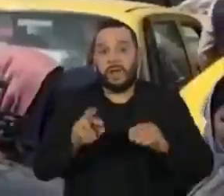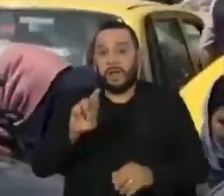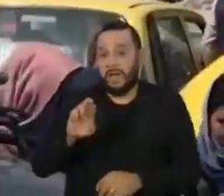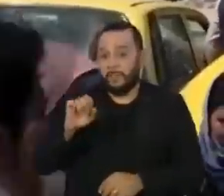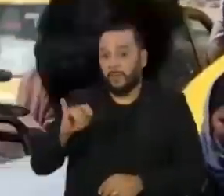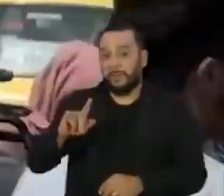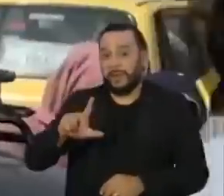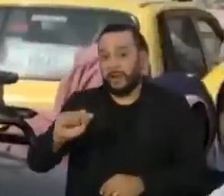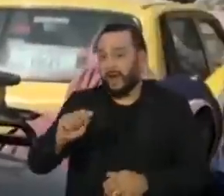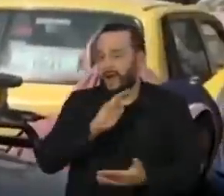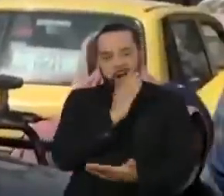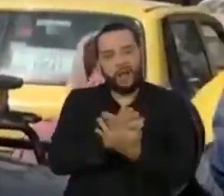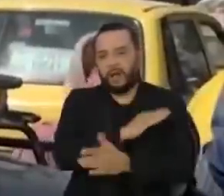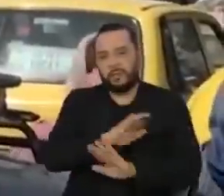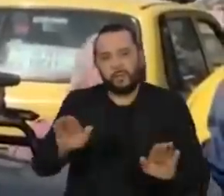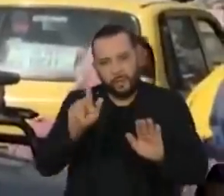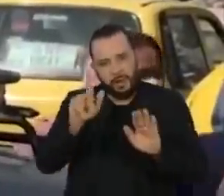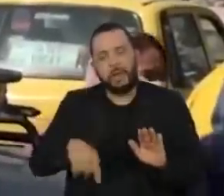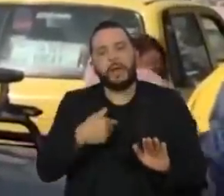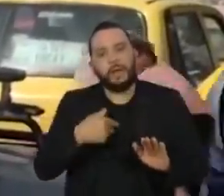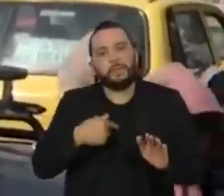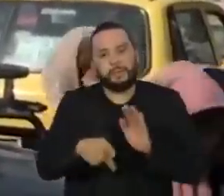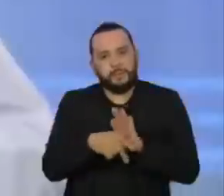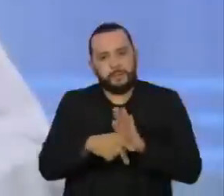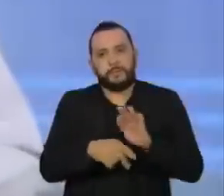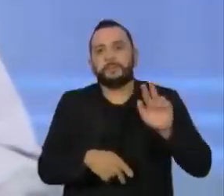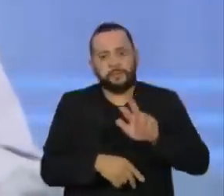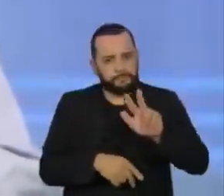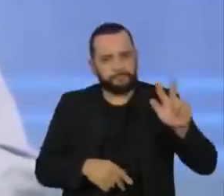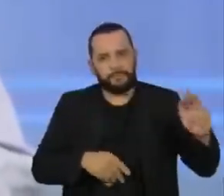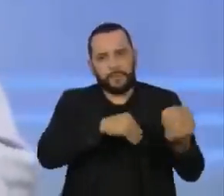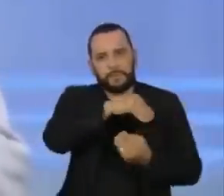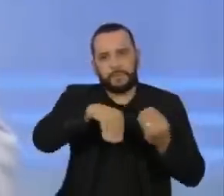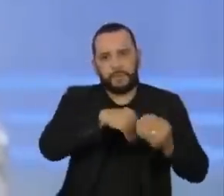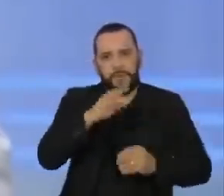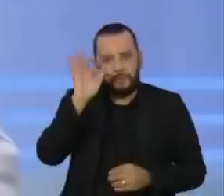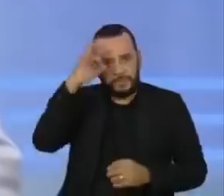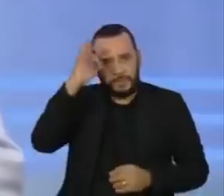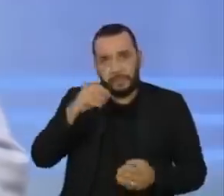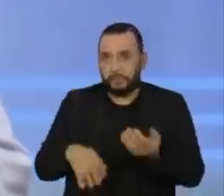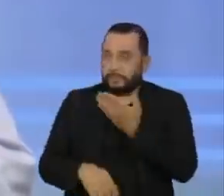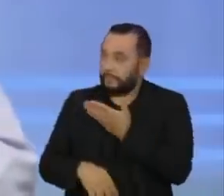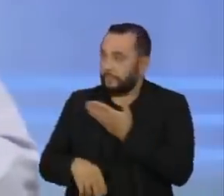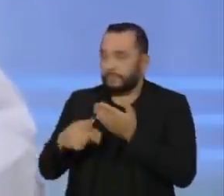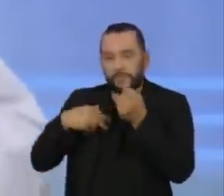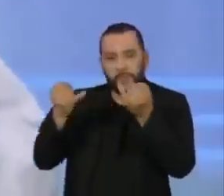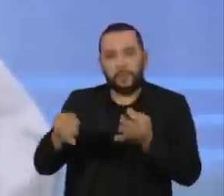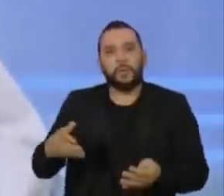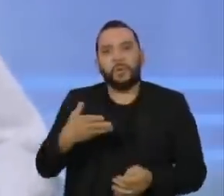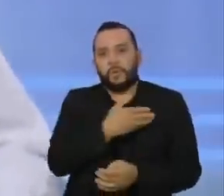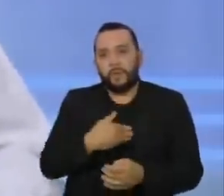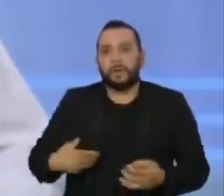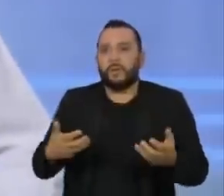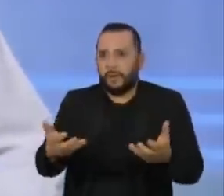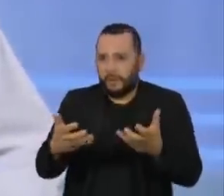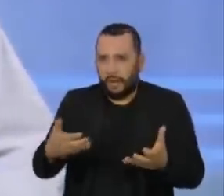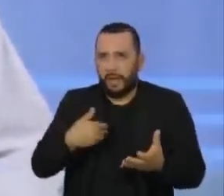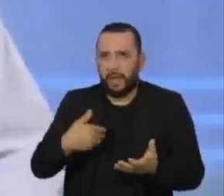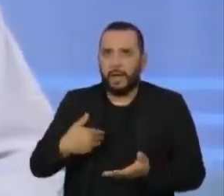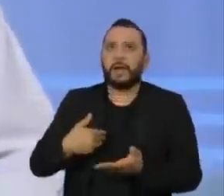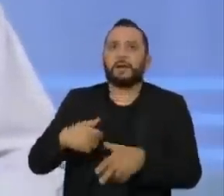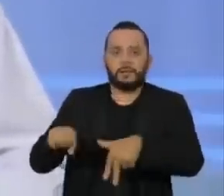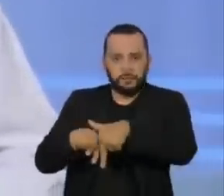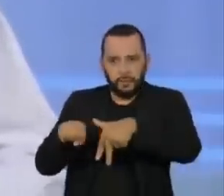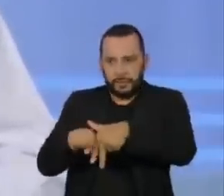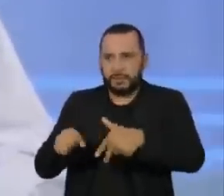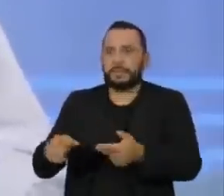talibãs não esconde a preocupação com a Comunidade Internacional deve enrolamos a rede disse de novo que o governo quer manter relações